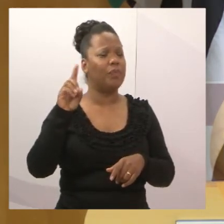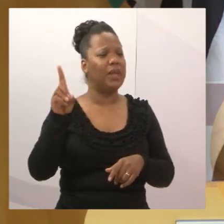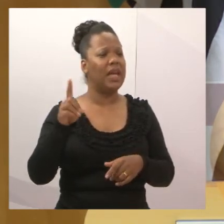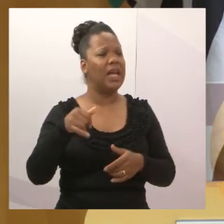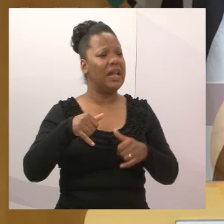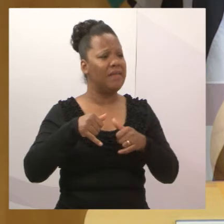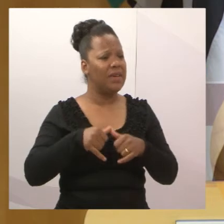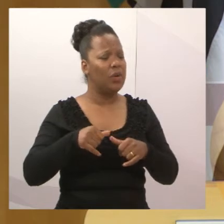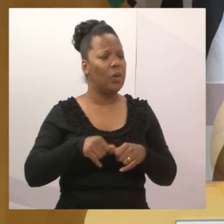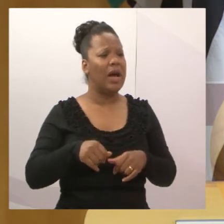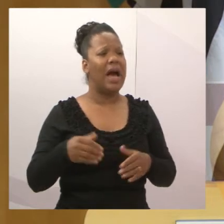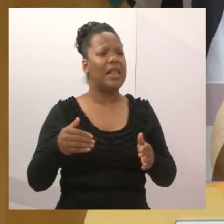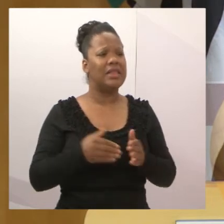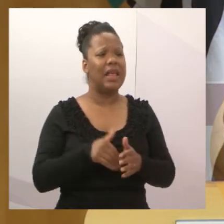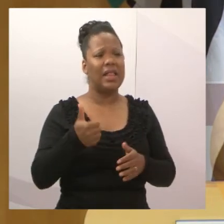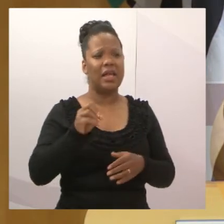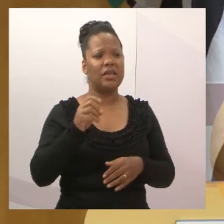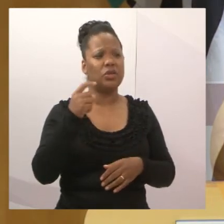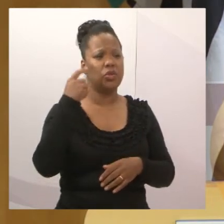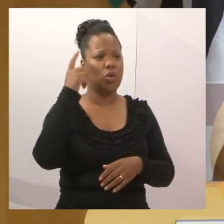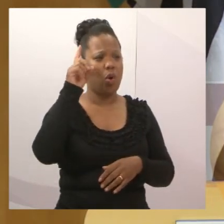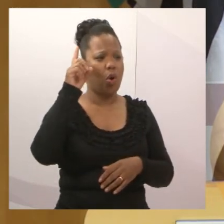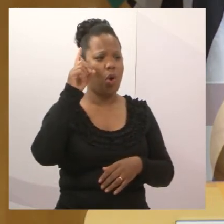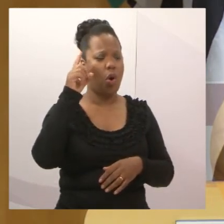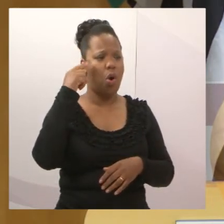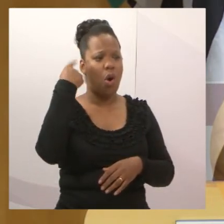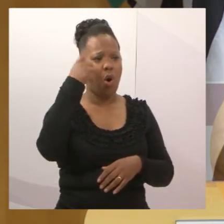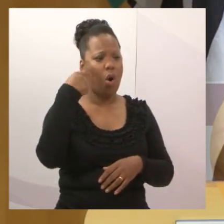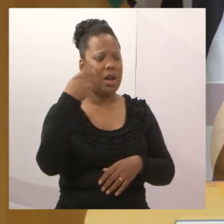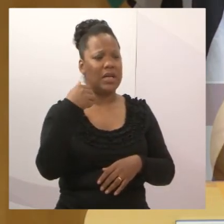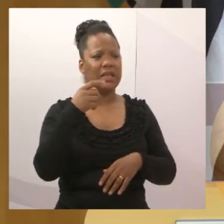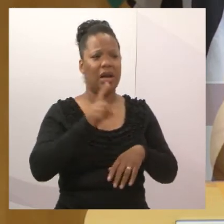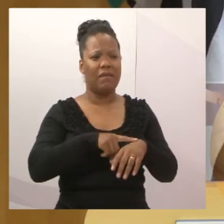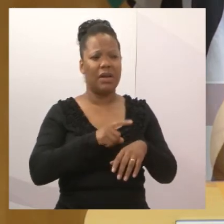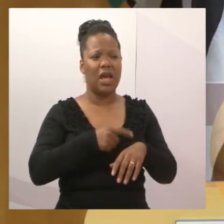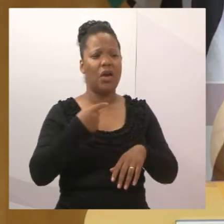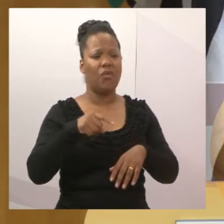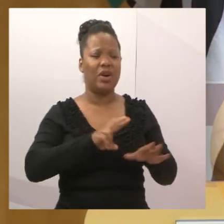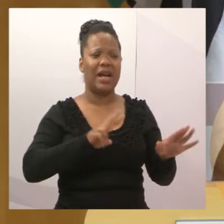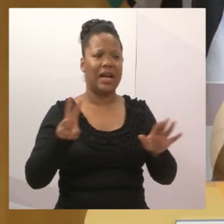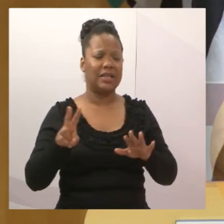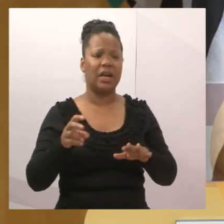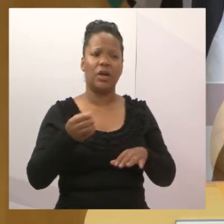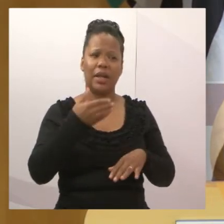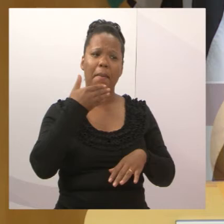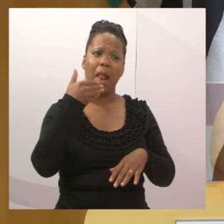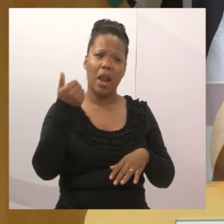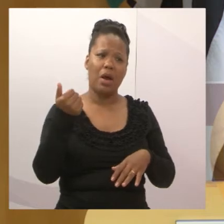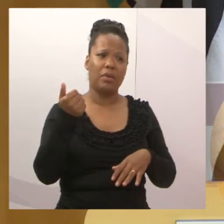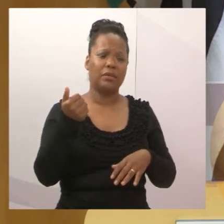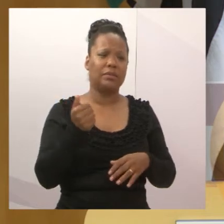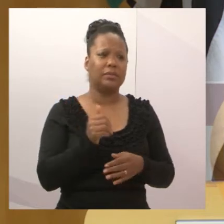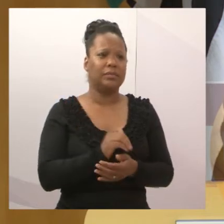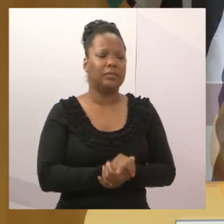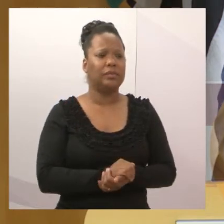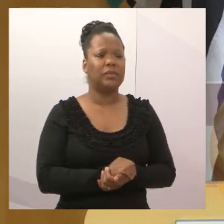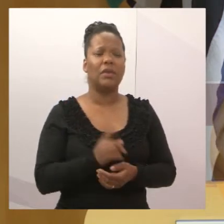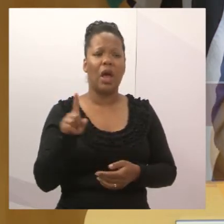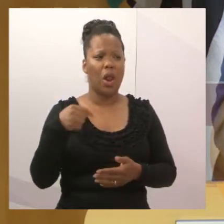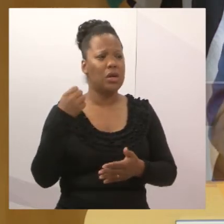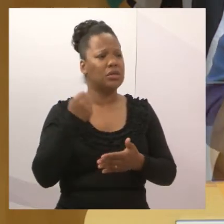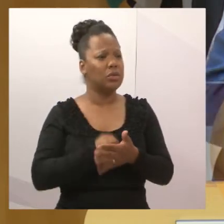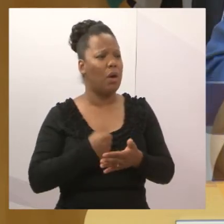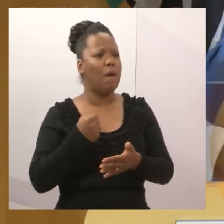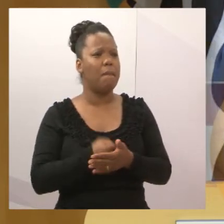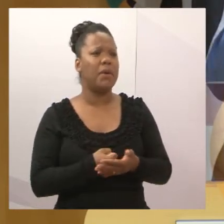internado até hoje, às 10 horas da manhã, ele saiu, e eu tive hoje na casa dele, ele se passa bem. Então, acho que é nesse sentido que a gente cobra.